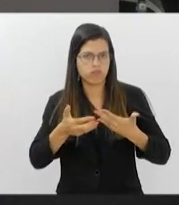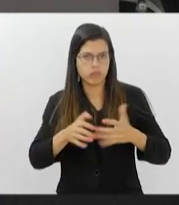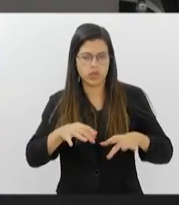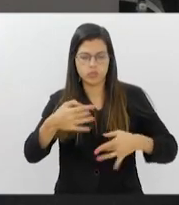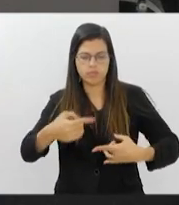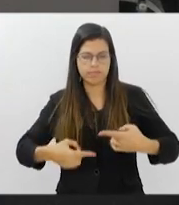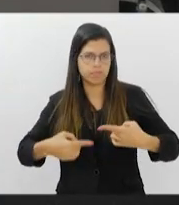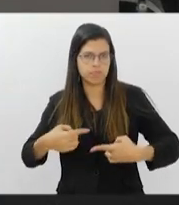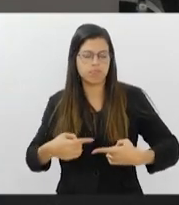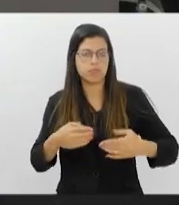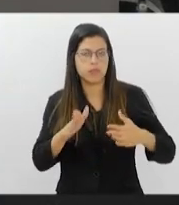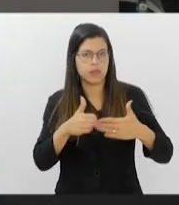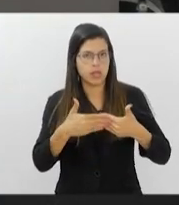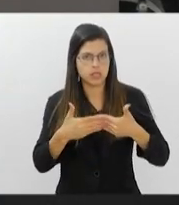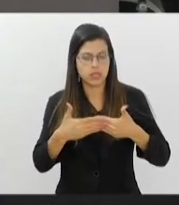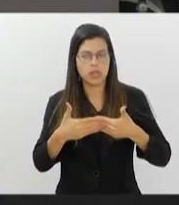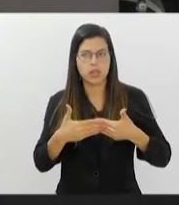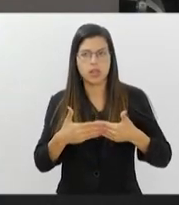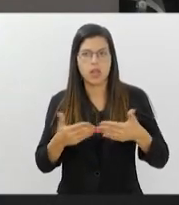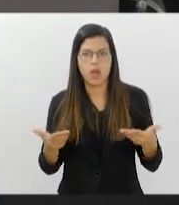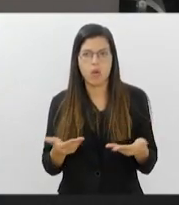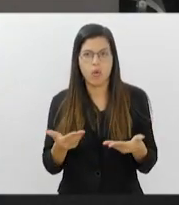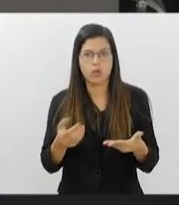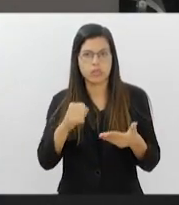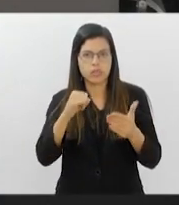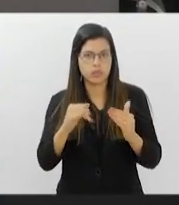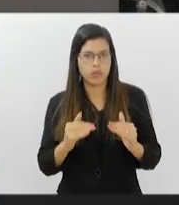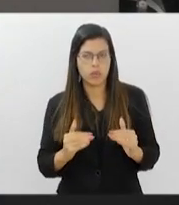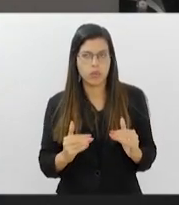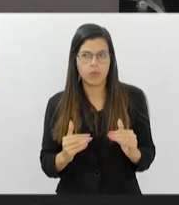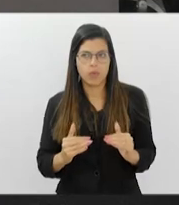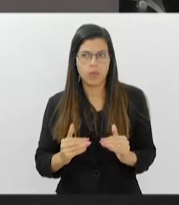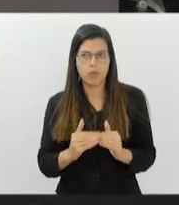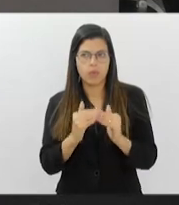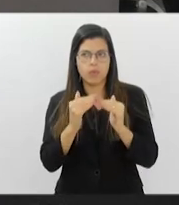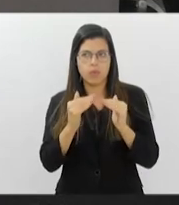encerrada a discussão, os senhores que